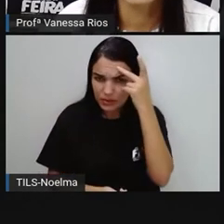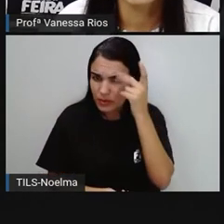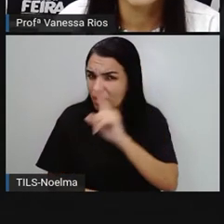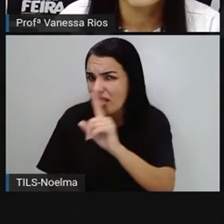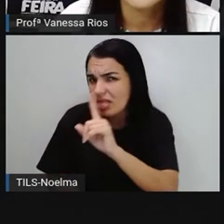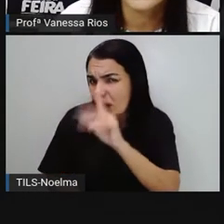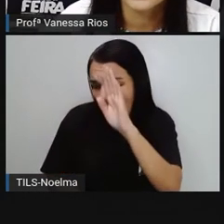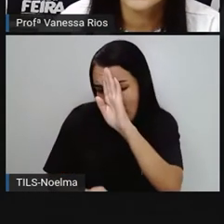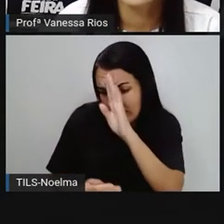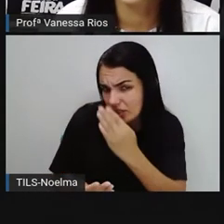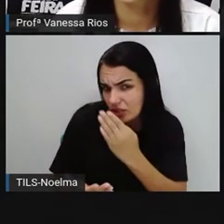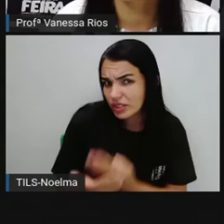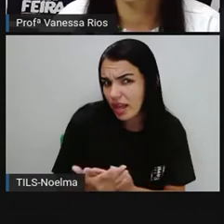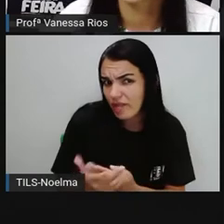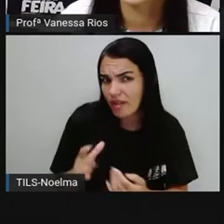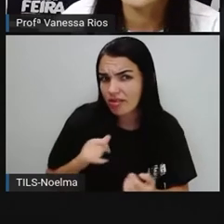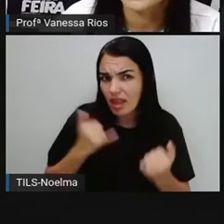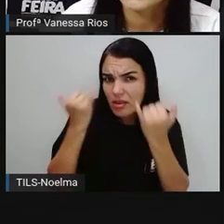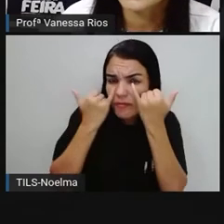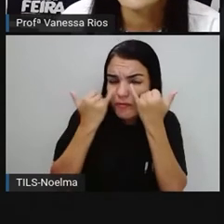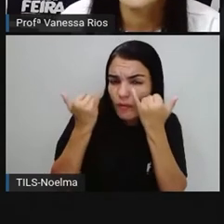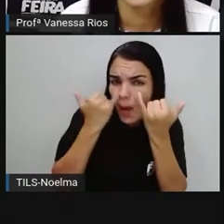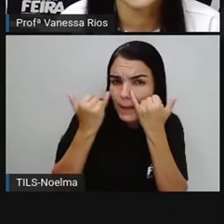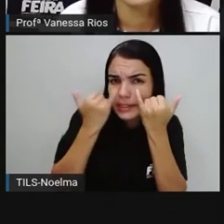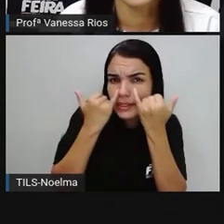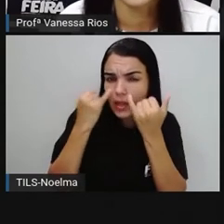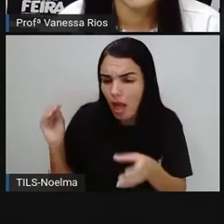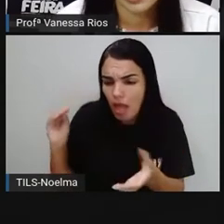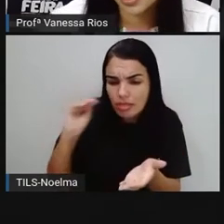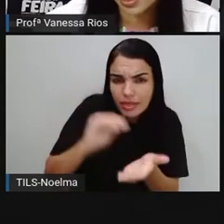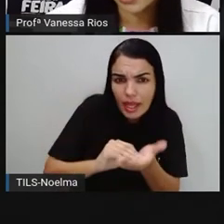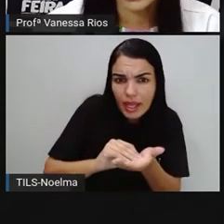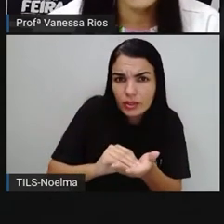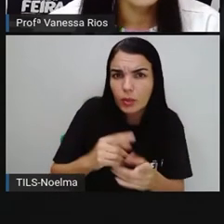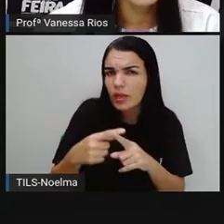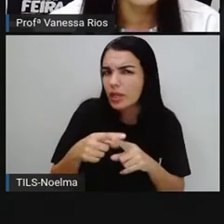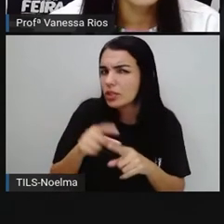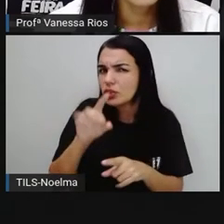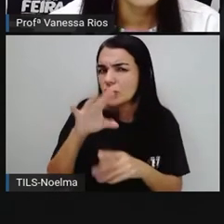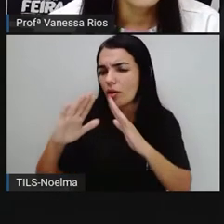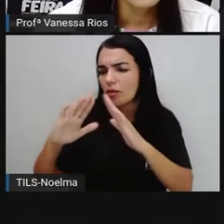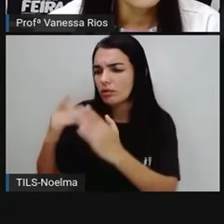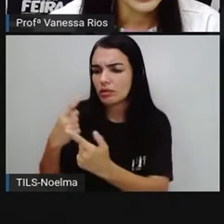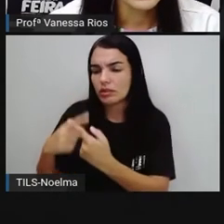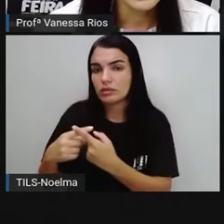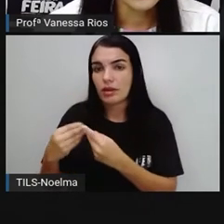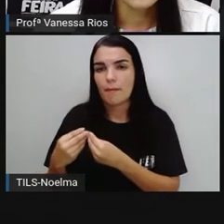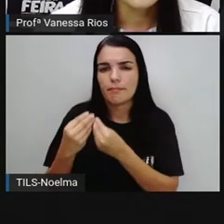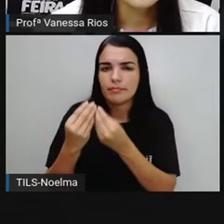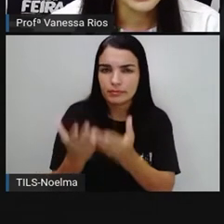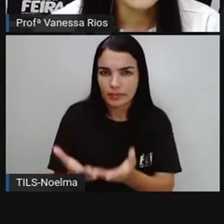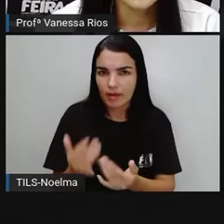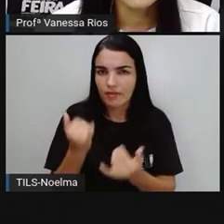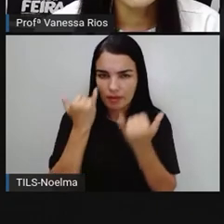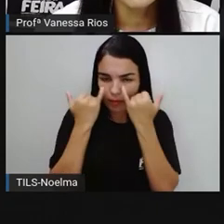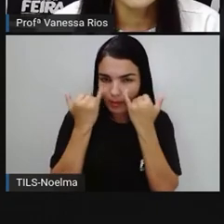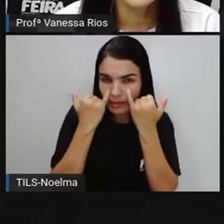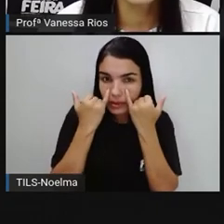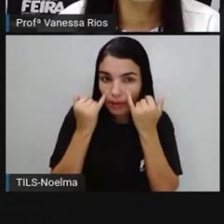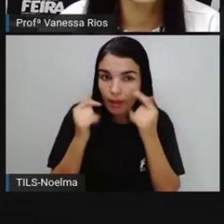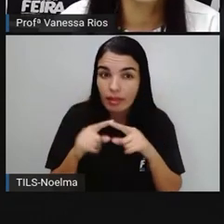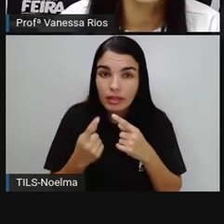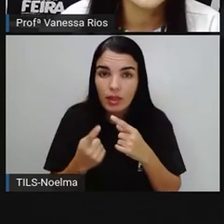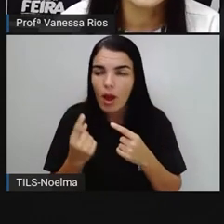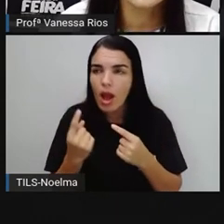nas informações, nos conhecimentos que a igreja passava. E aí algumas áreas não